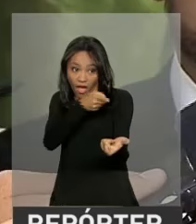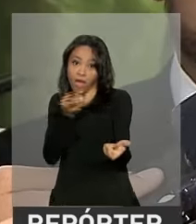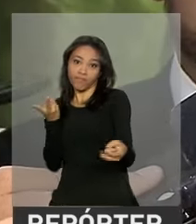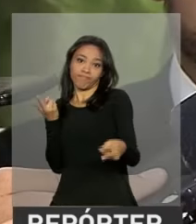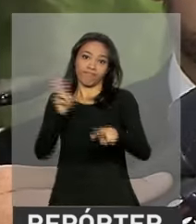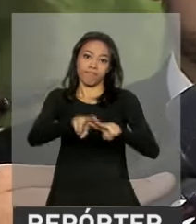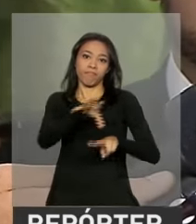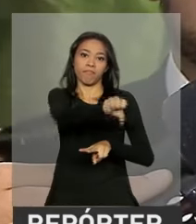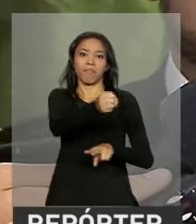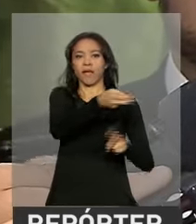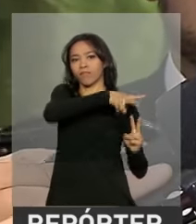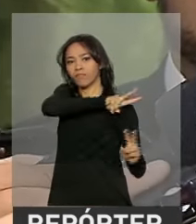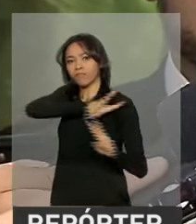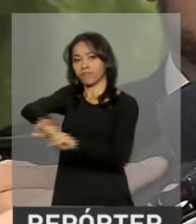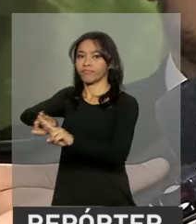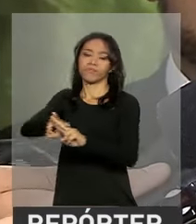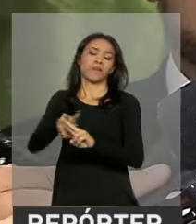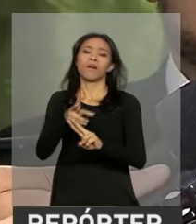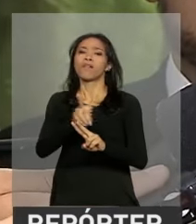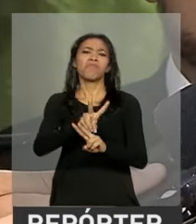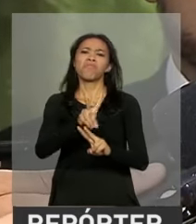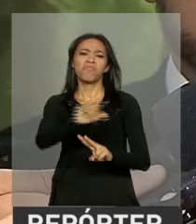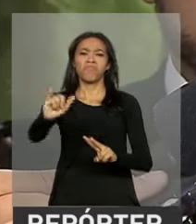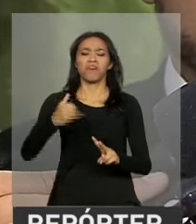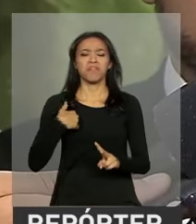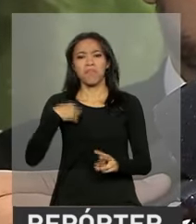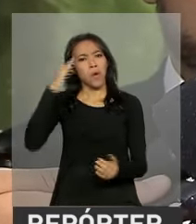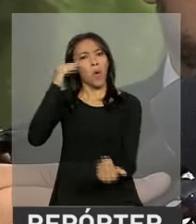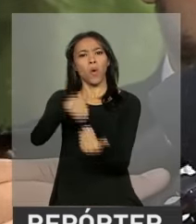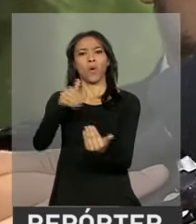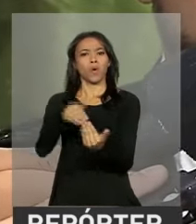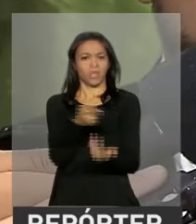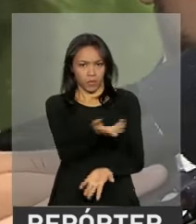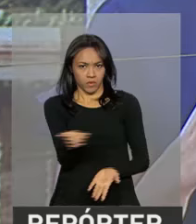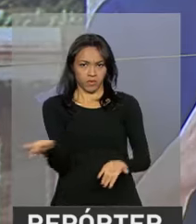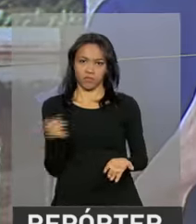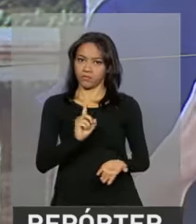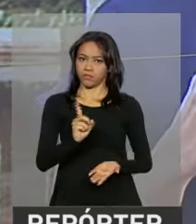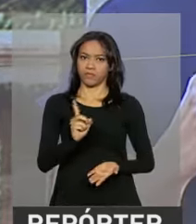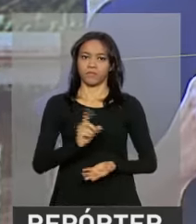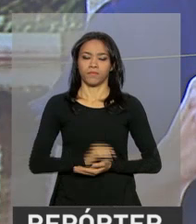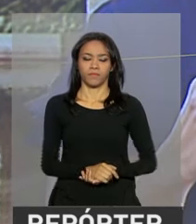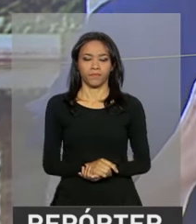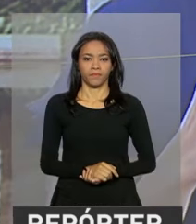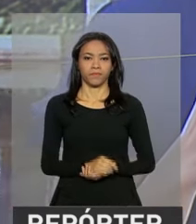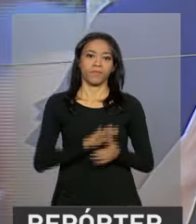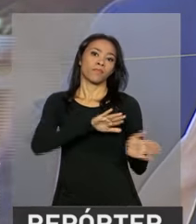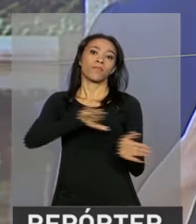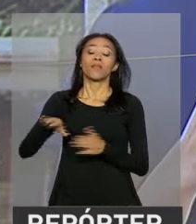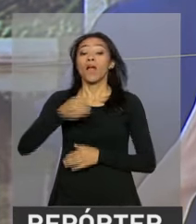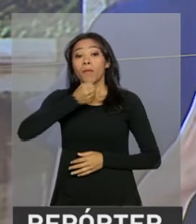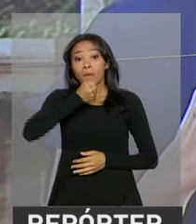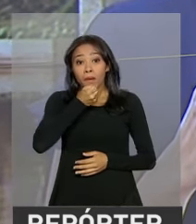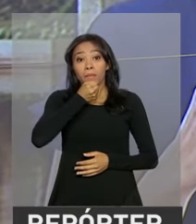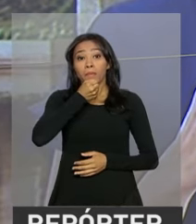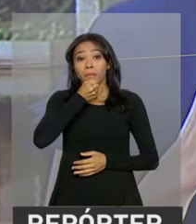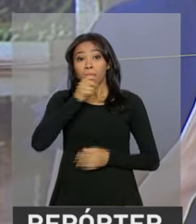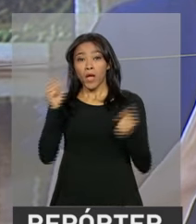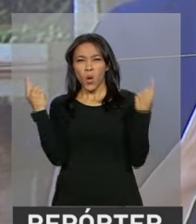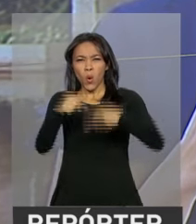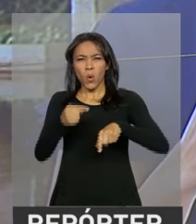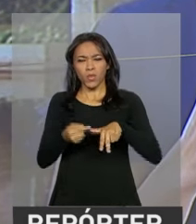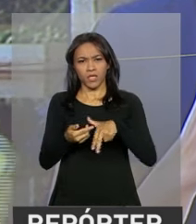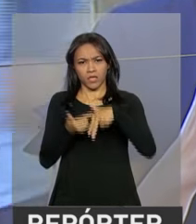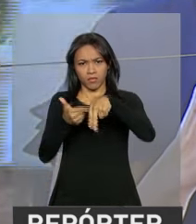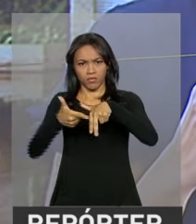vamos admitir insegurança, não vamos admitir criminalidade. E, Paola, falando em combate ao terrorismo,